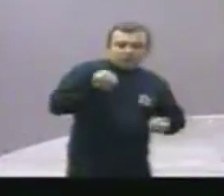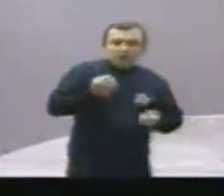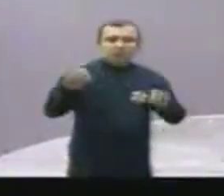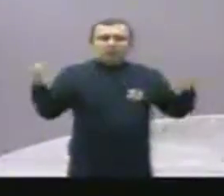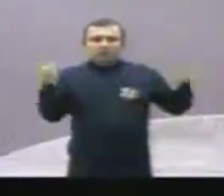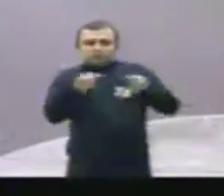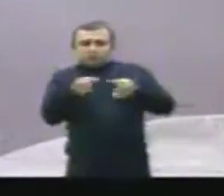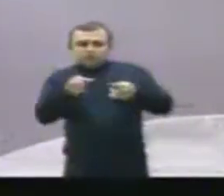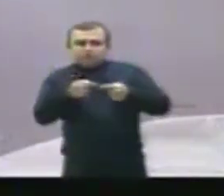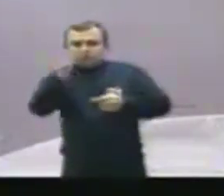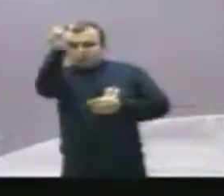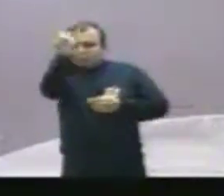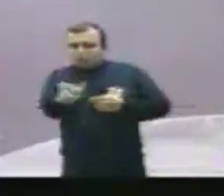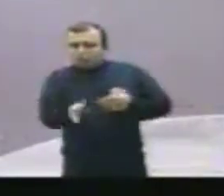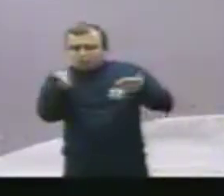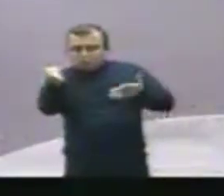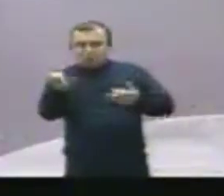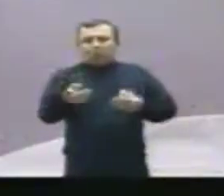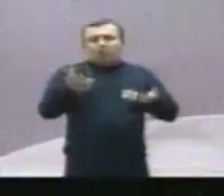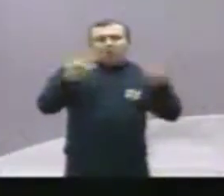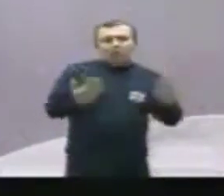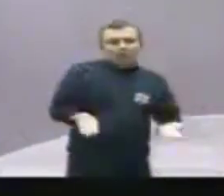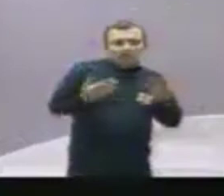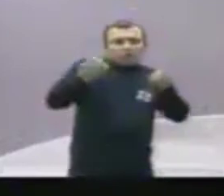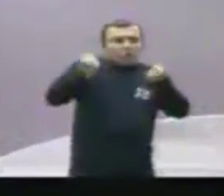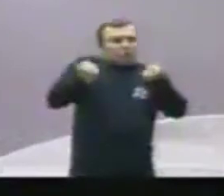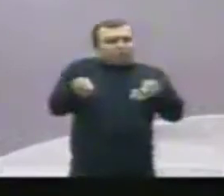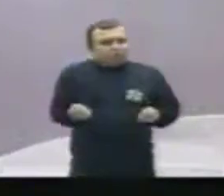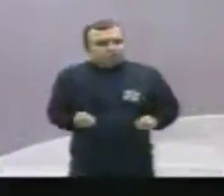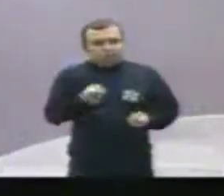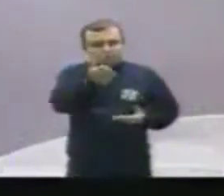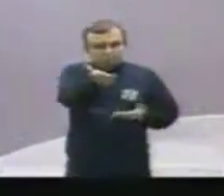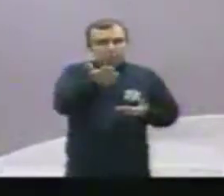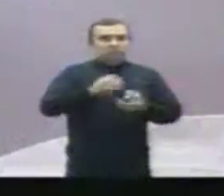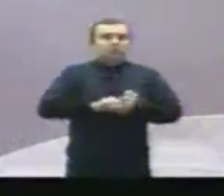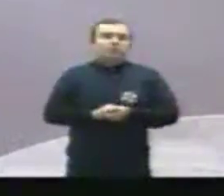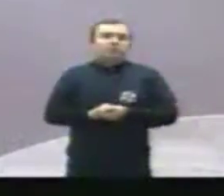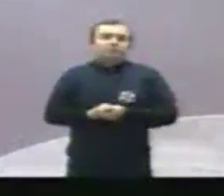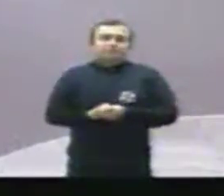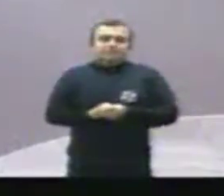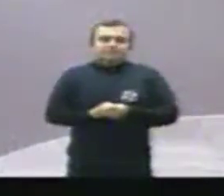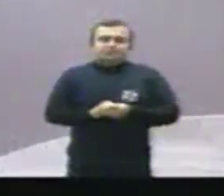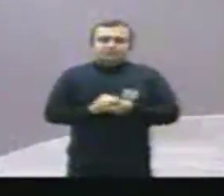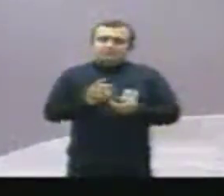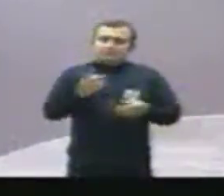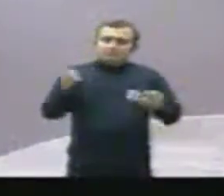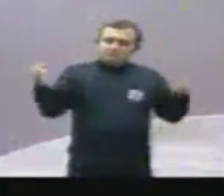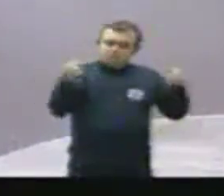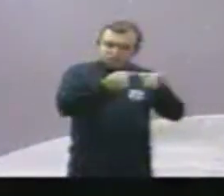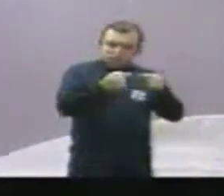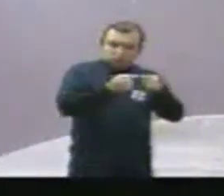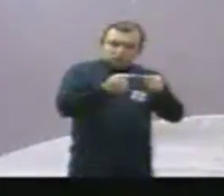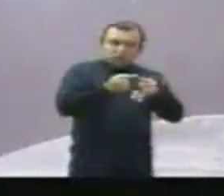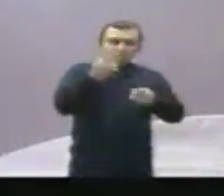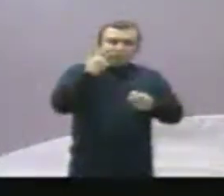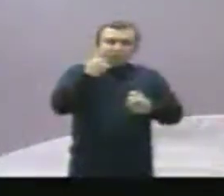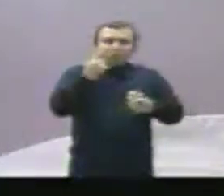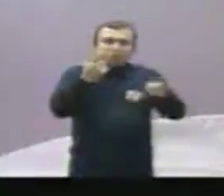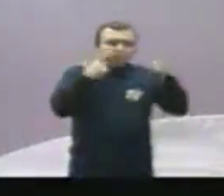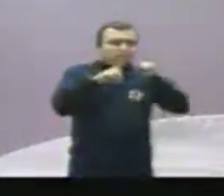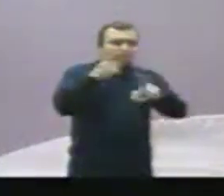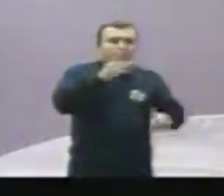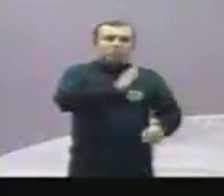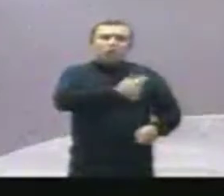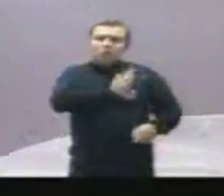está adequada, se ela está muito leve ou se ela está muito pesada. E também serve para o diagnóstico de doenças